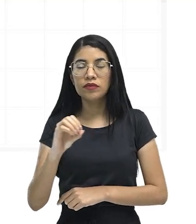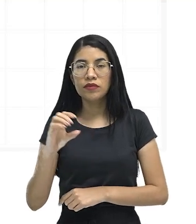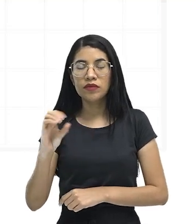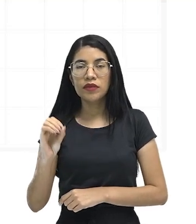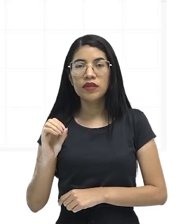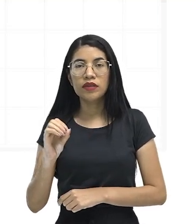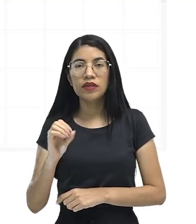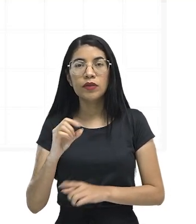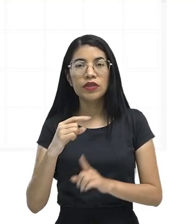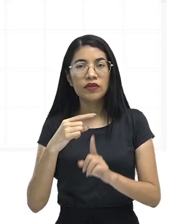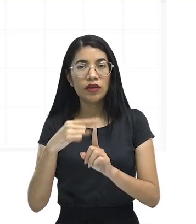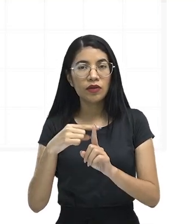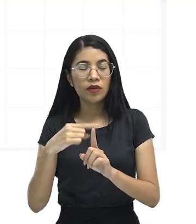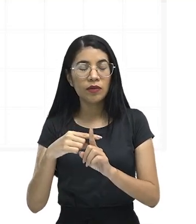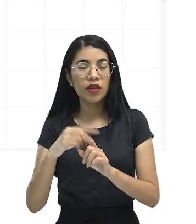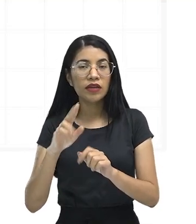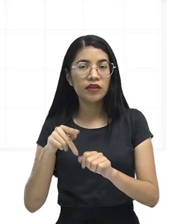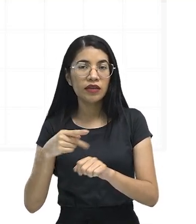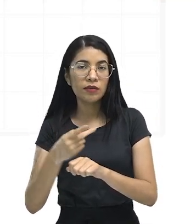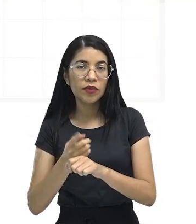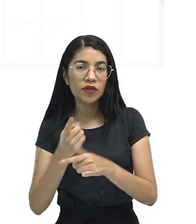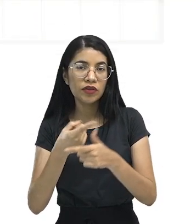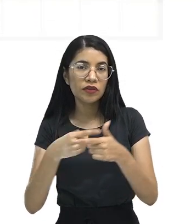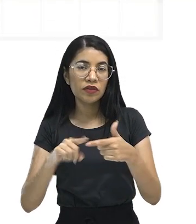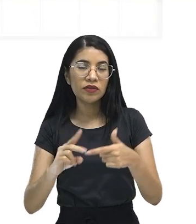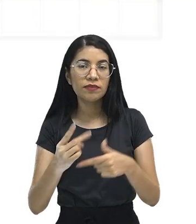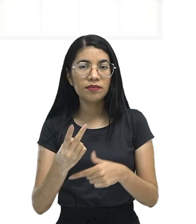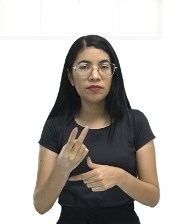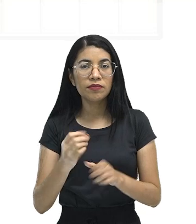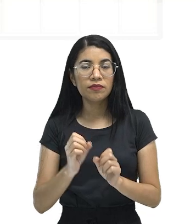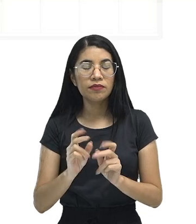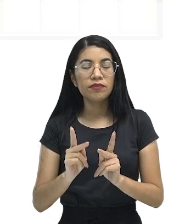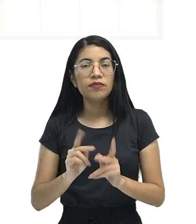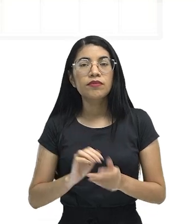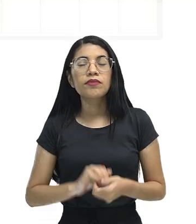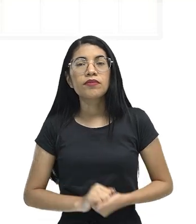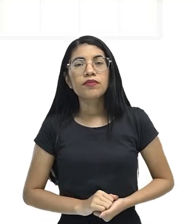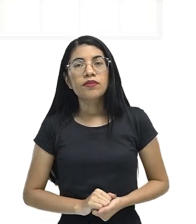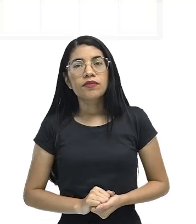vai somar e vai dividir por 2, certo?